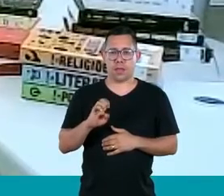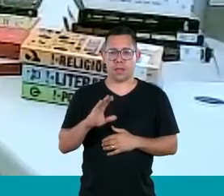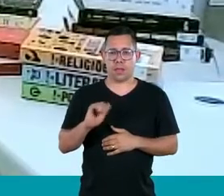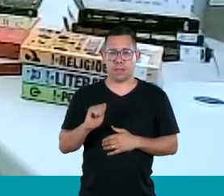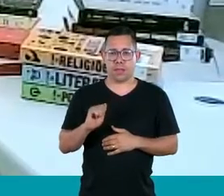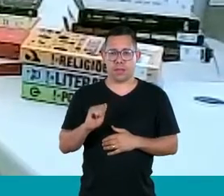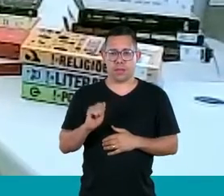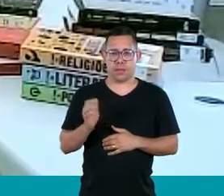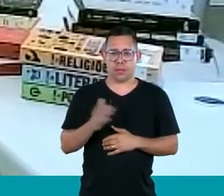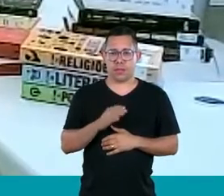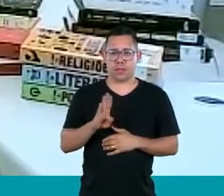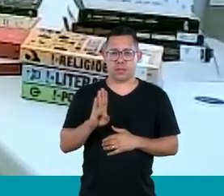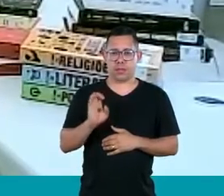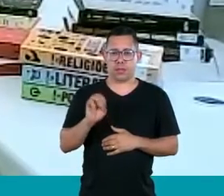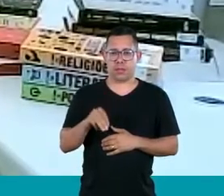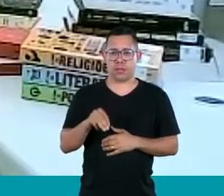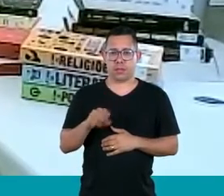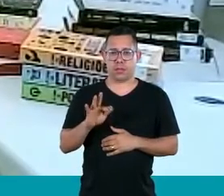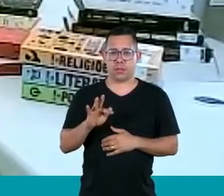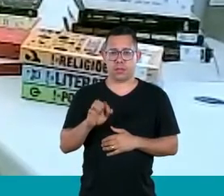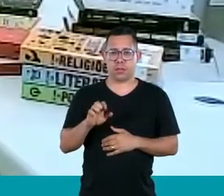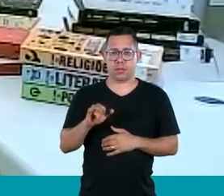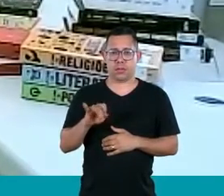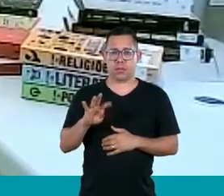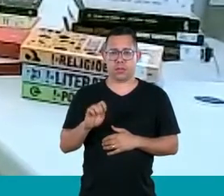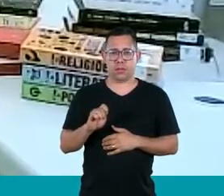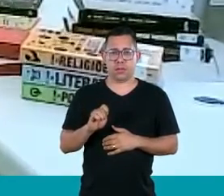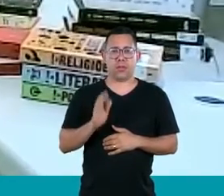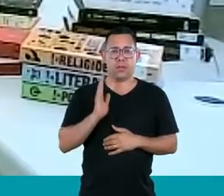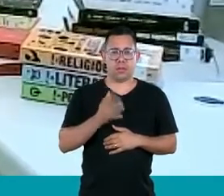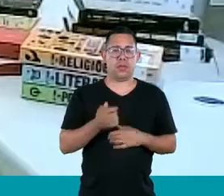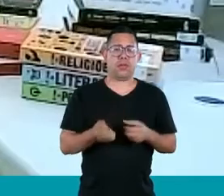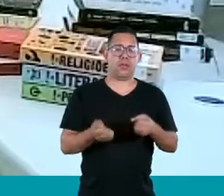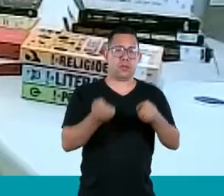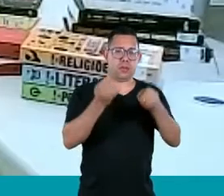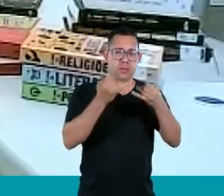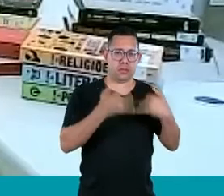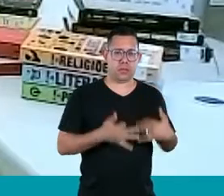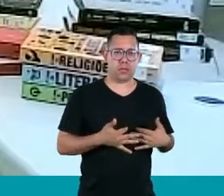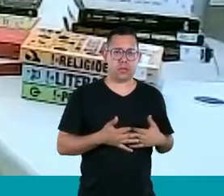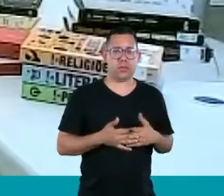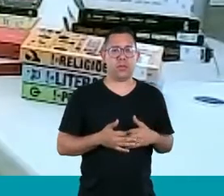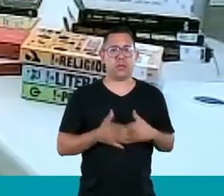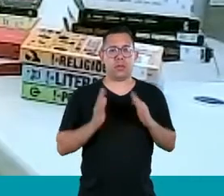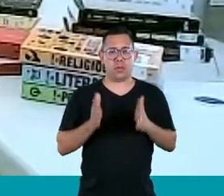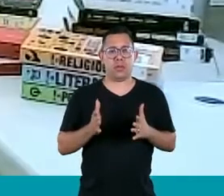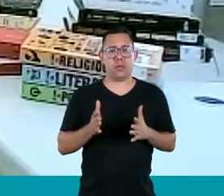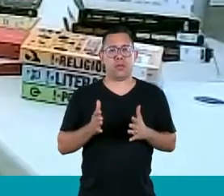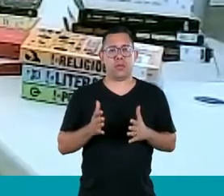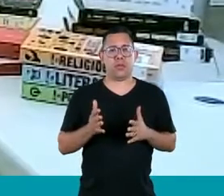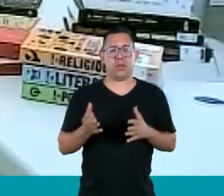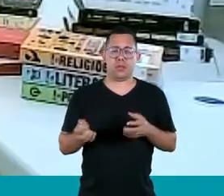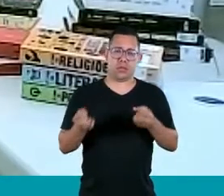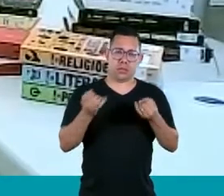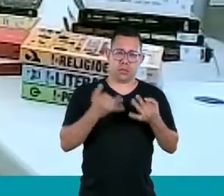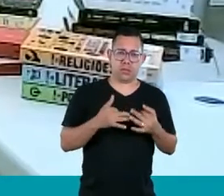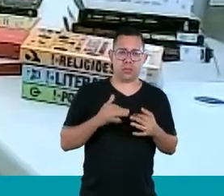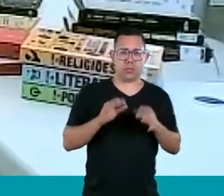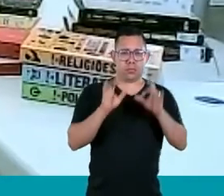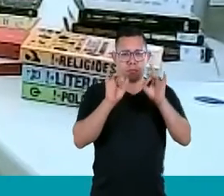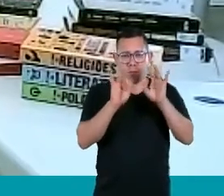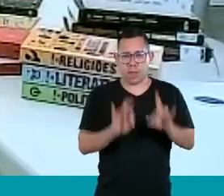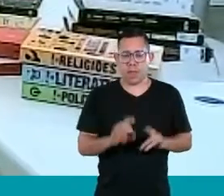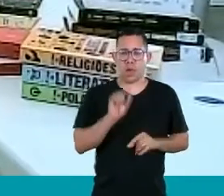e Reformar o Pensamento. E já foi dito aqui, né, na fala anteriormente a mim. E em especial,